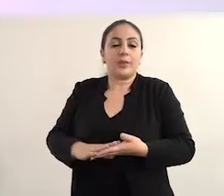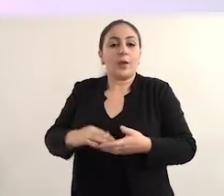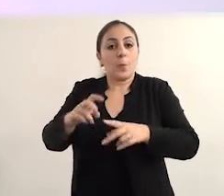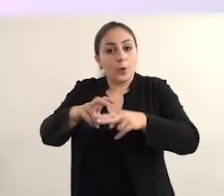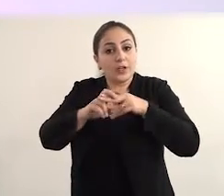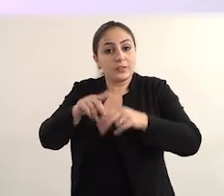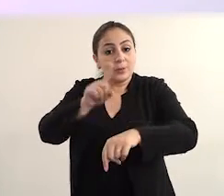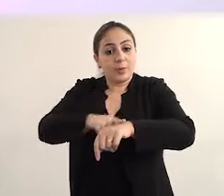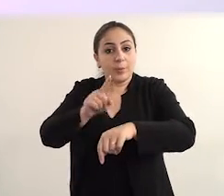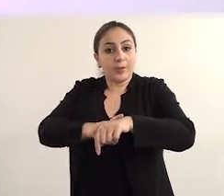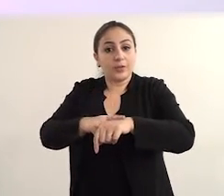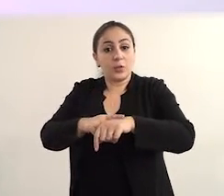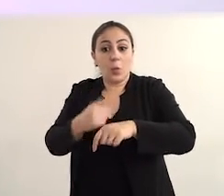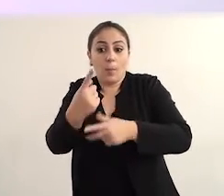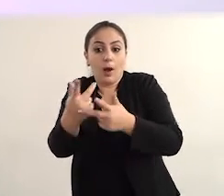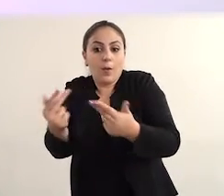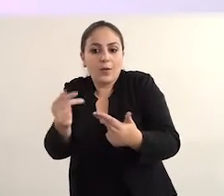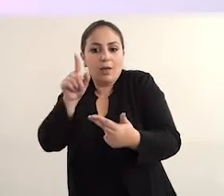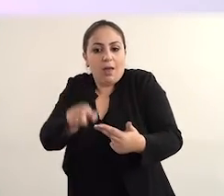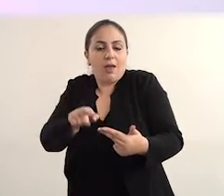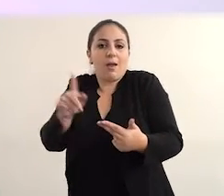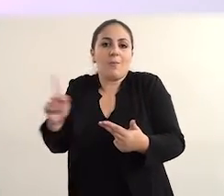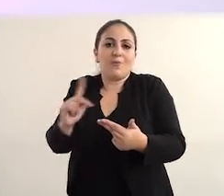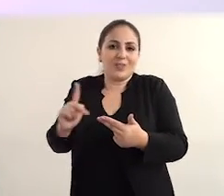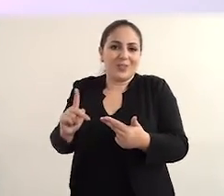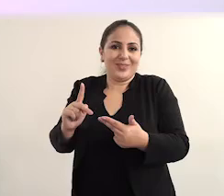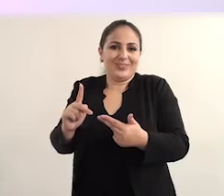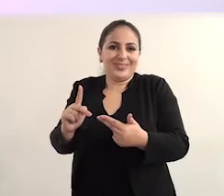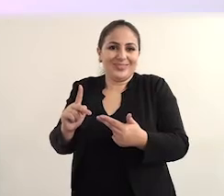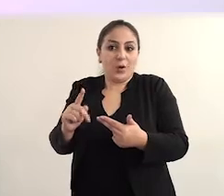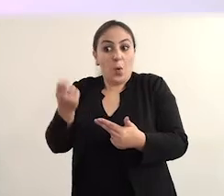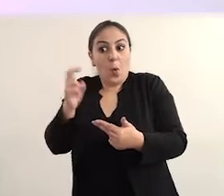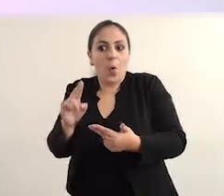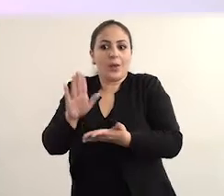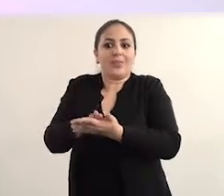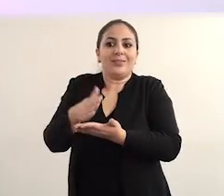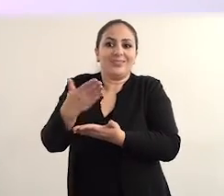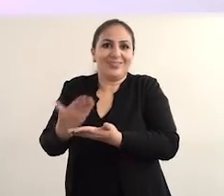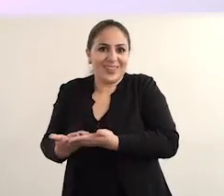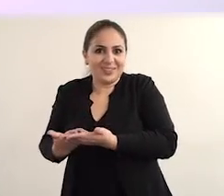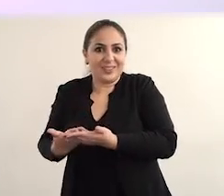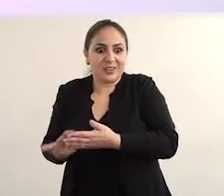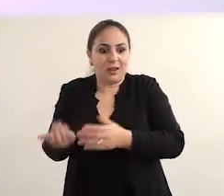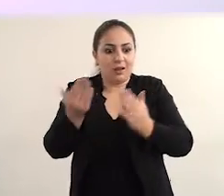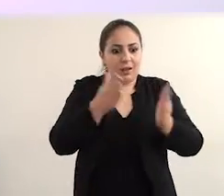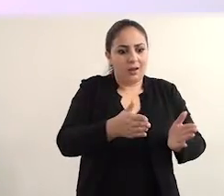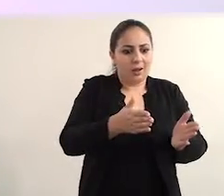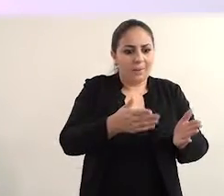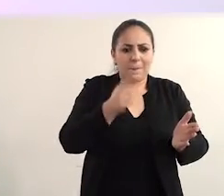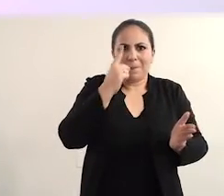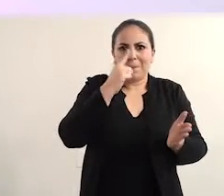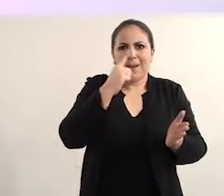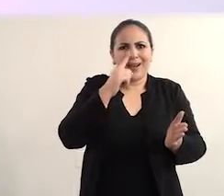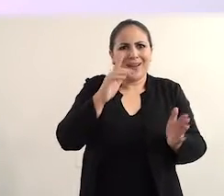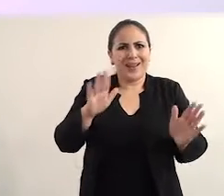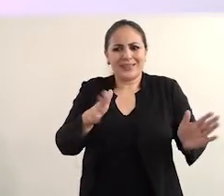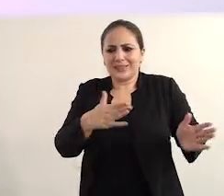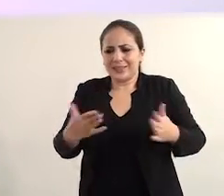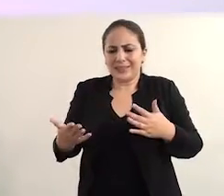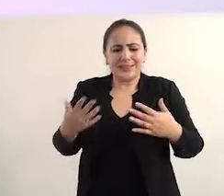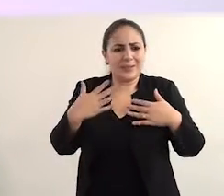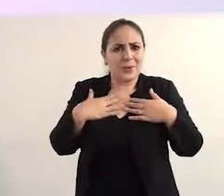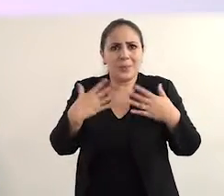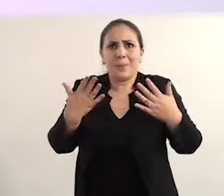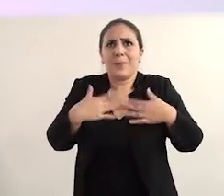assim que uma coisa era ser professora, ou ser intérprete, e outra coisa era ser mãe. Eu me pegava em